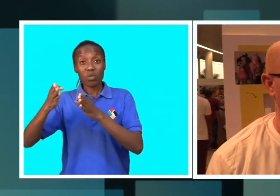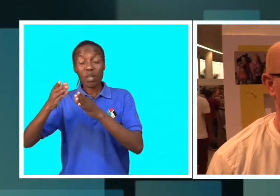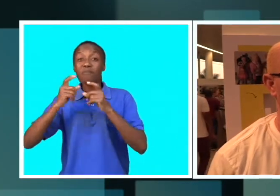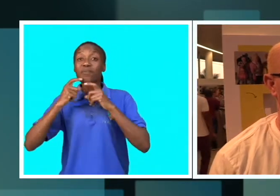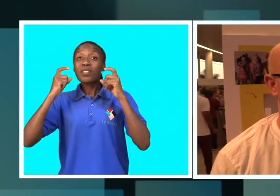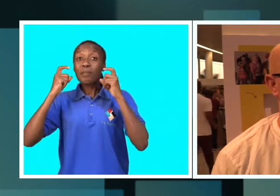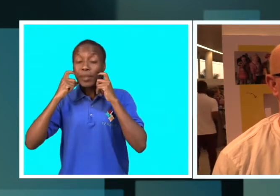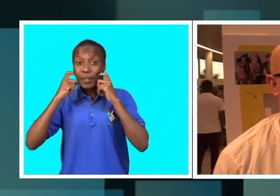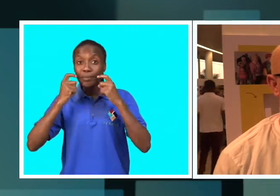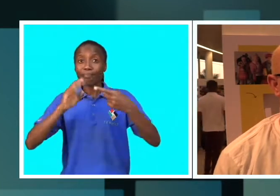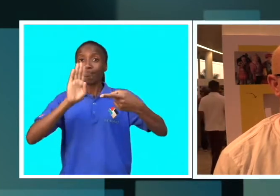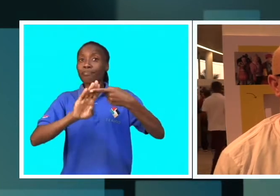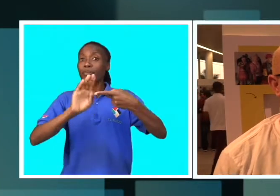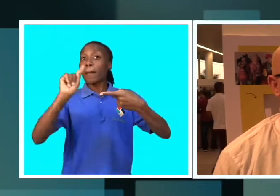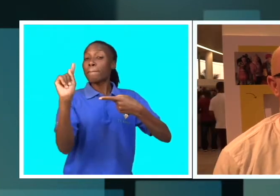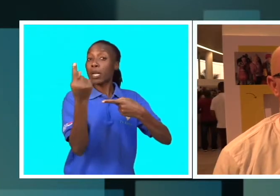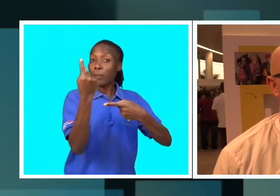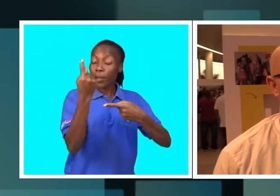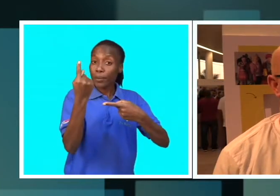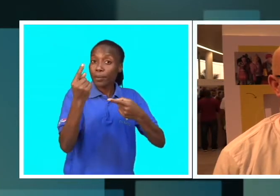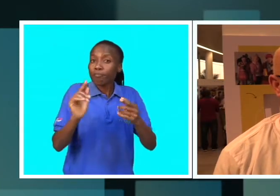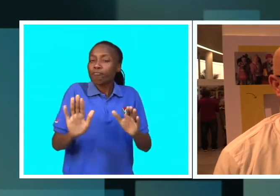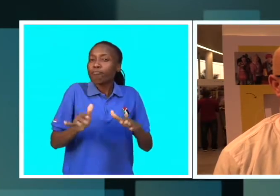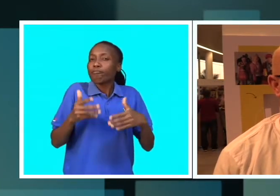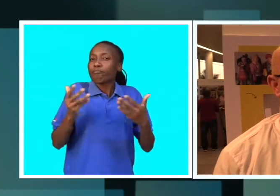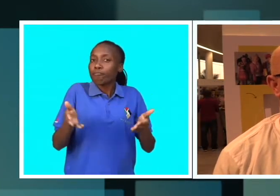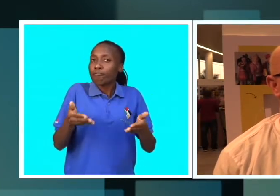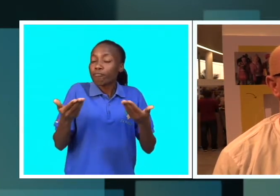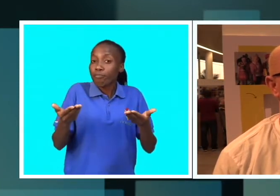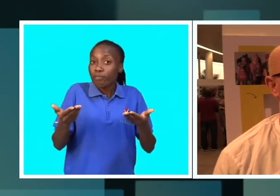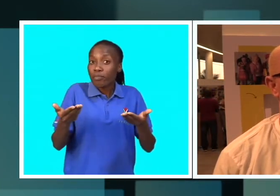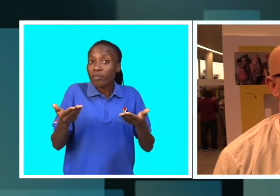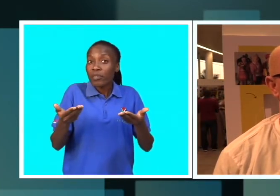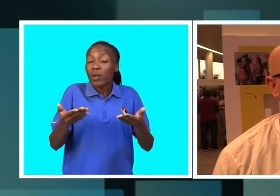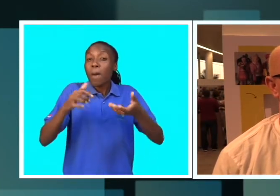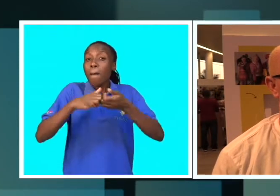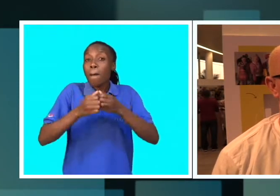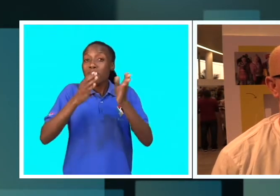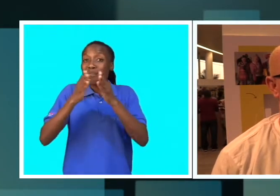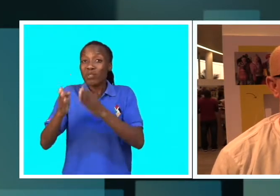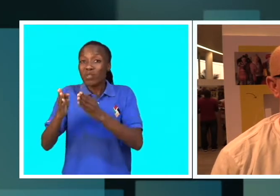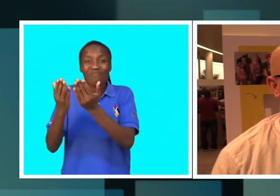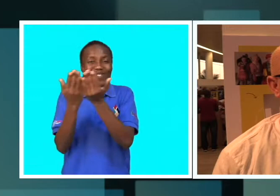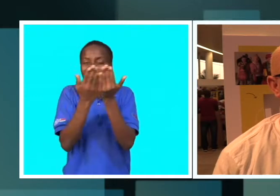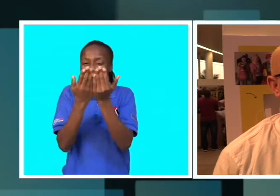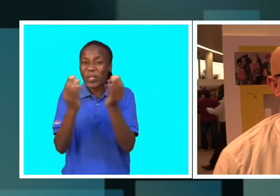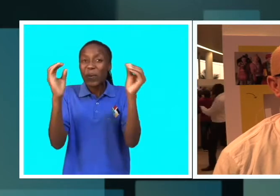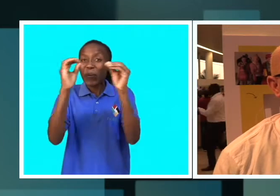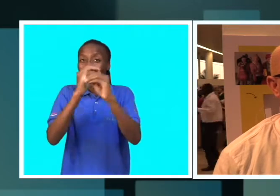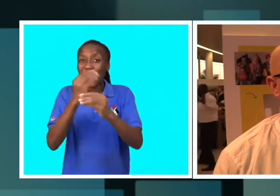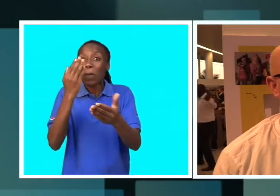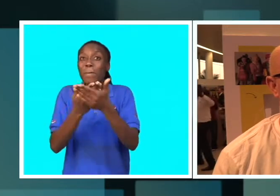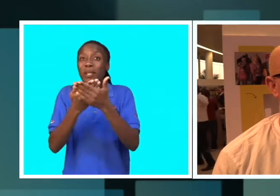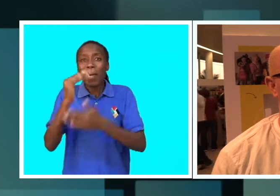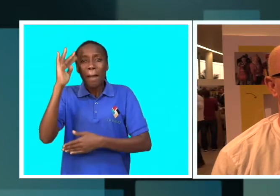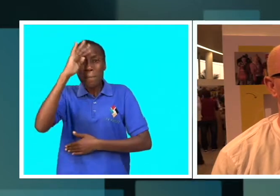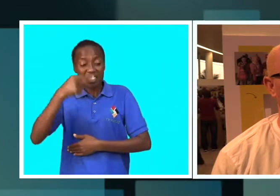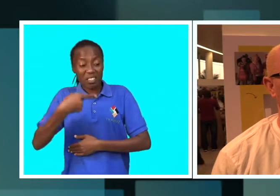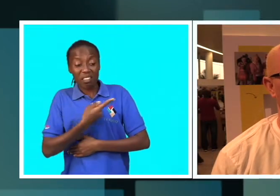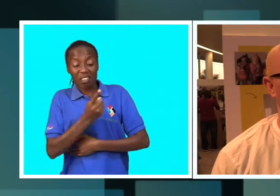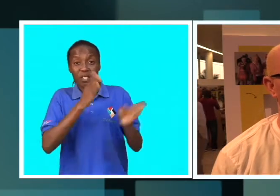dos albinos de Moçambique são, primeiro, a parte dos analfabetos